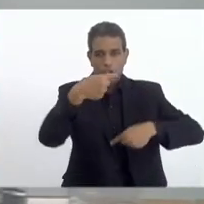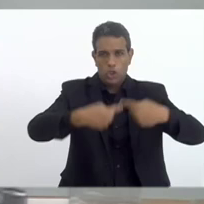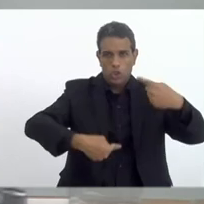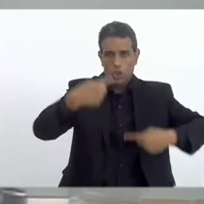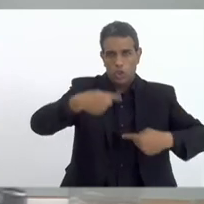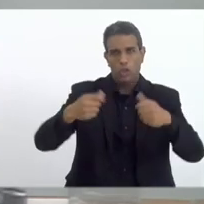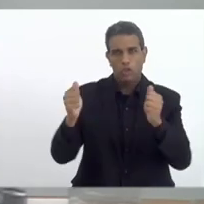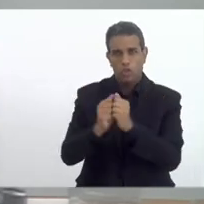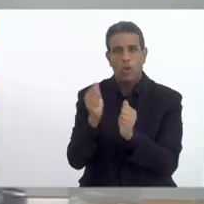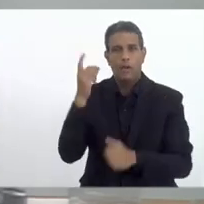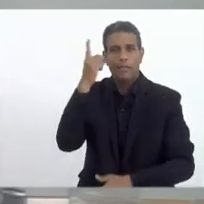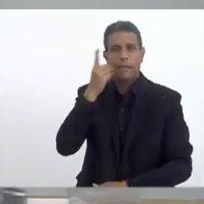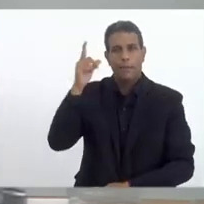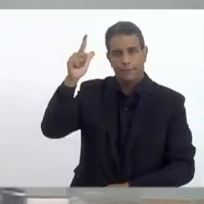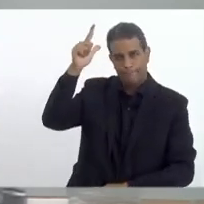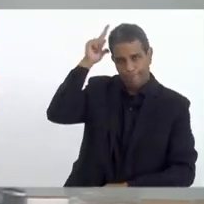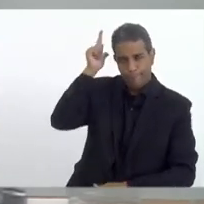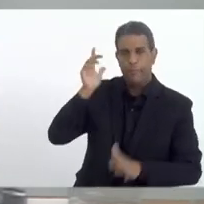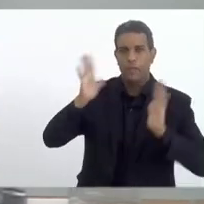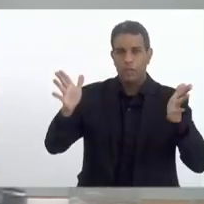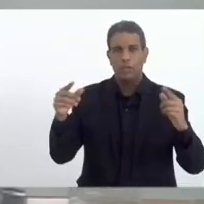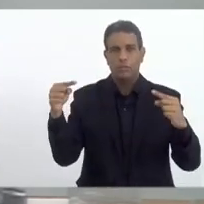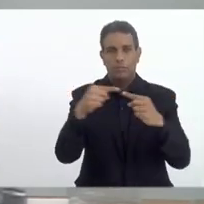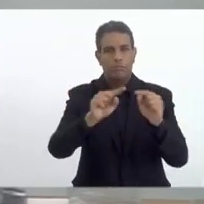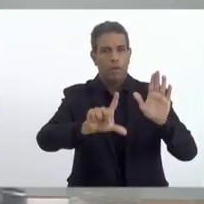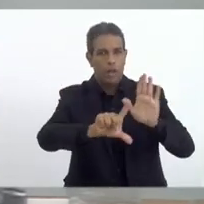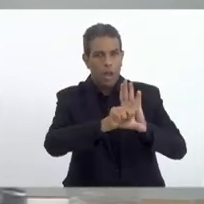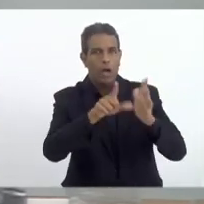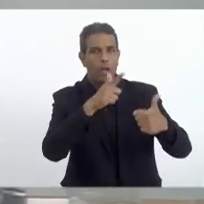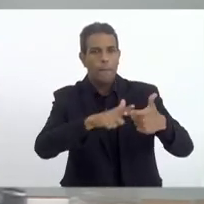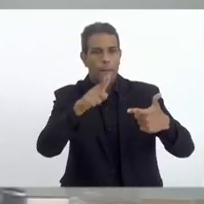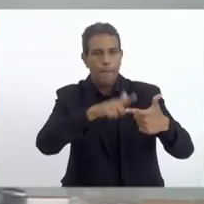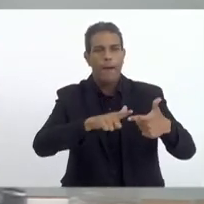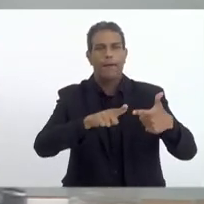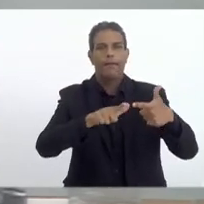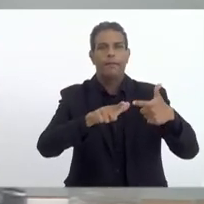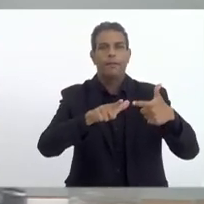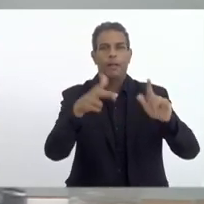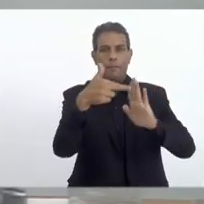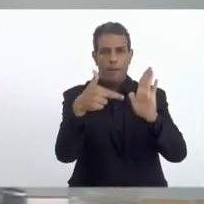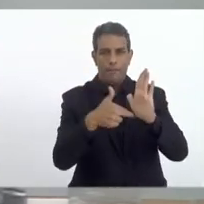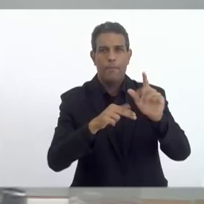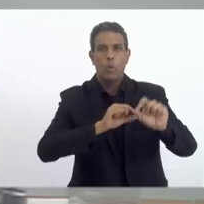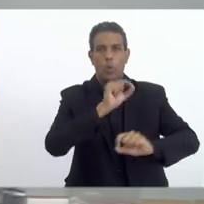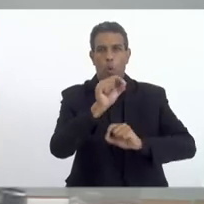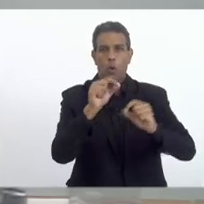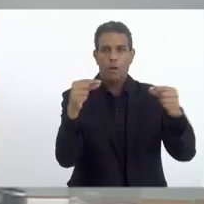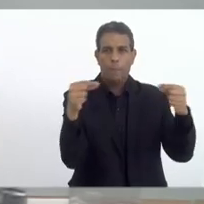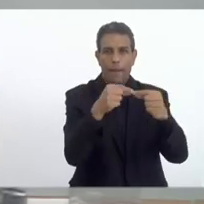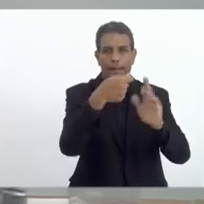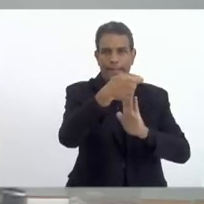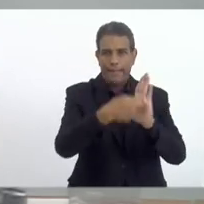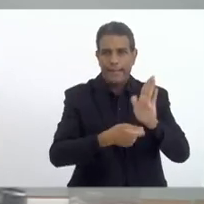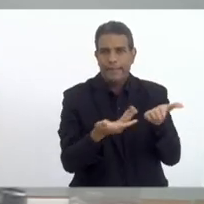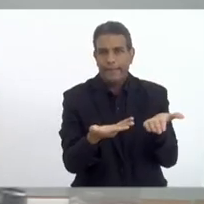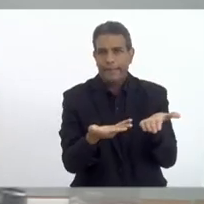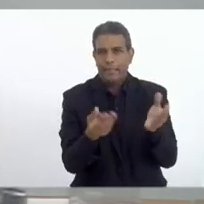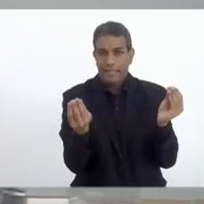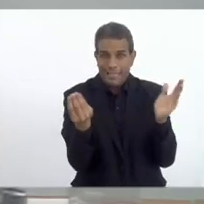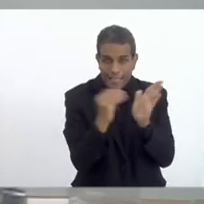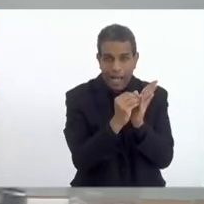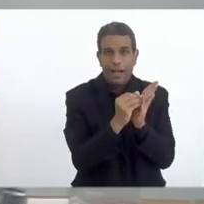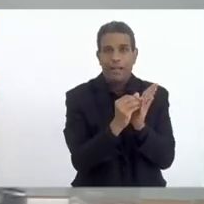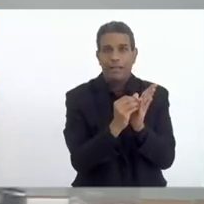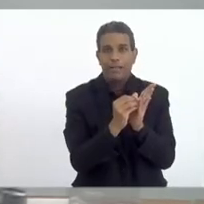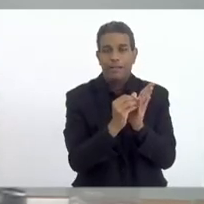isso com o deputado Luiz Paulo, já estava no texto tanto da lei de calamidade financeira quanto do próprio regime, já estava no texto, mas não era aplicado.